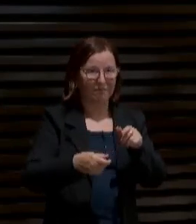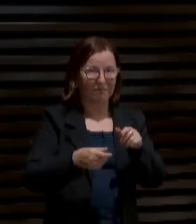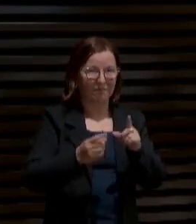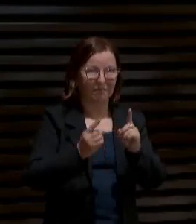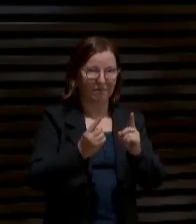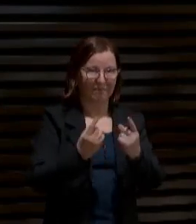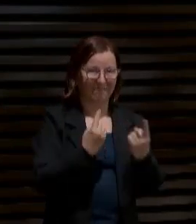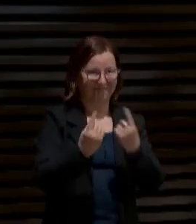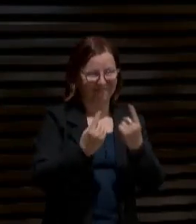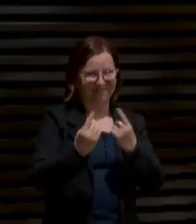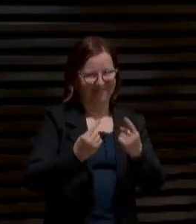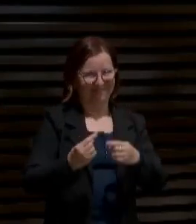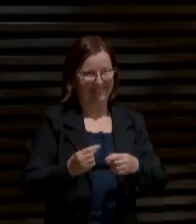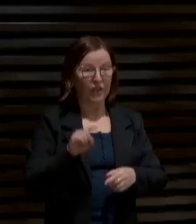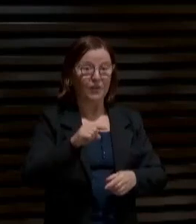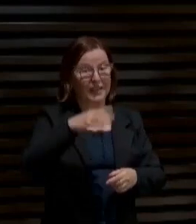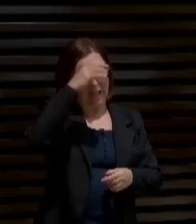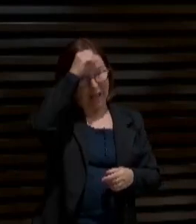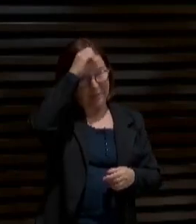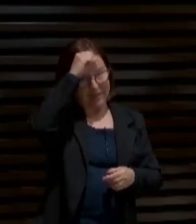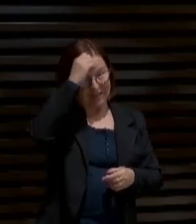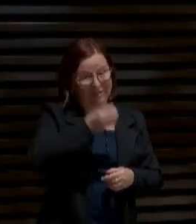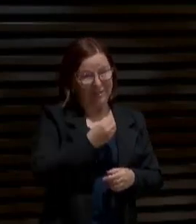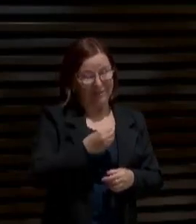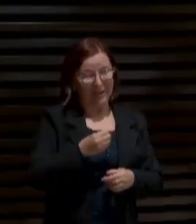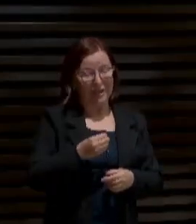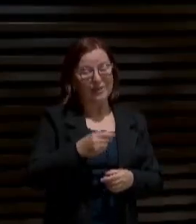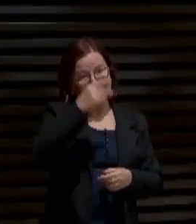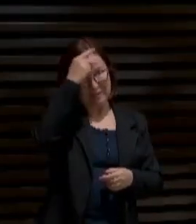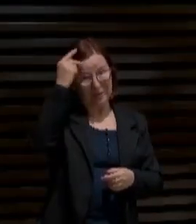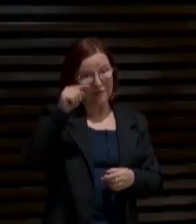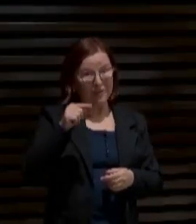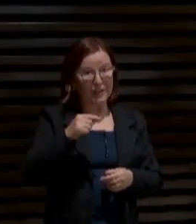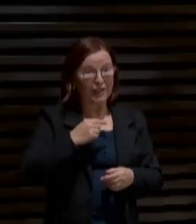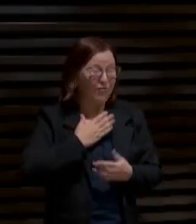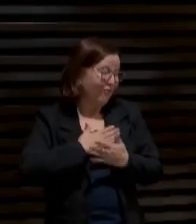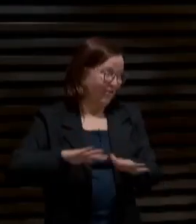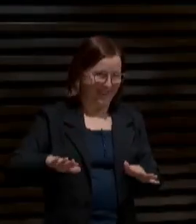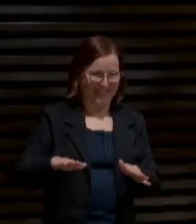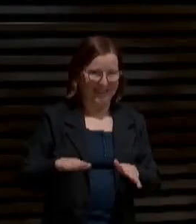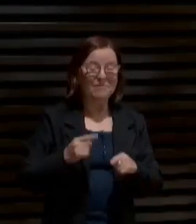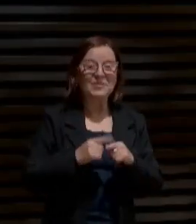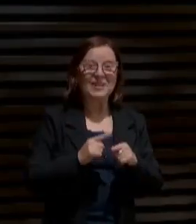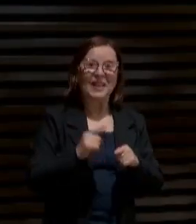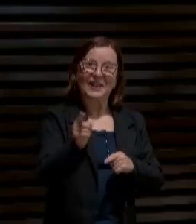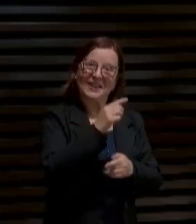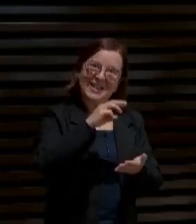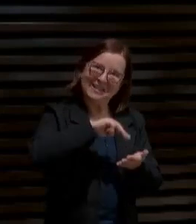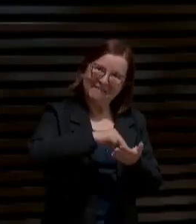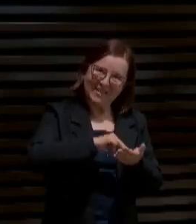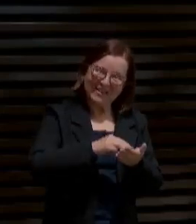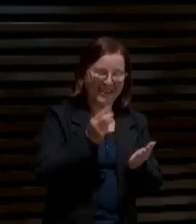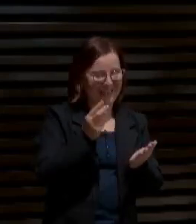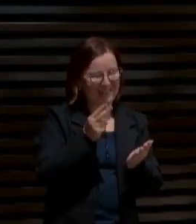boa é assim que nós precisamos aprender a conviver nós somos membros do mesmo corpo eu gosto de você sinta